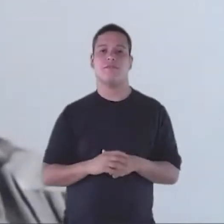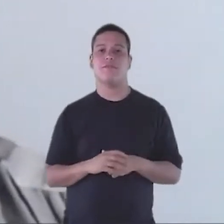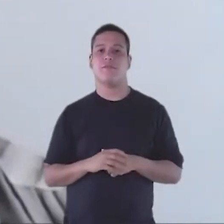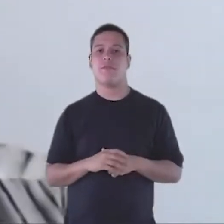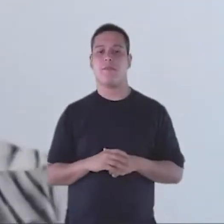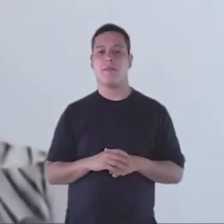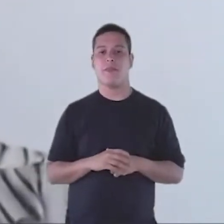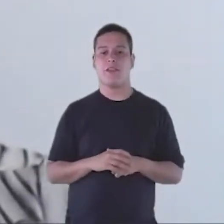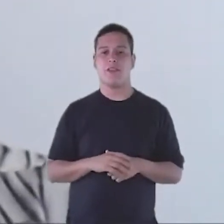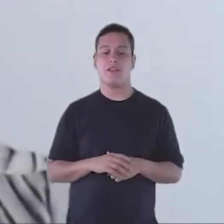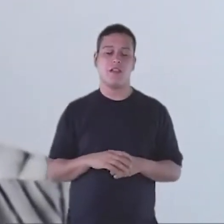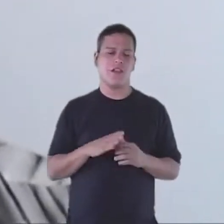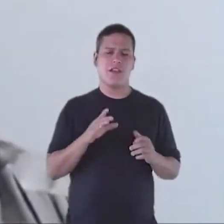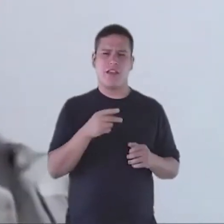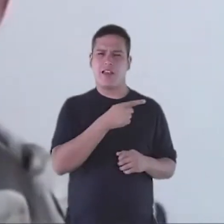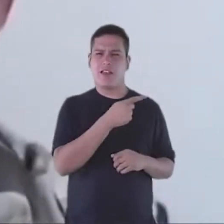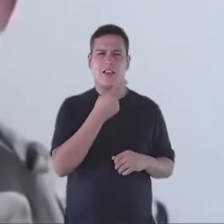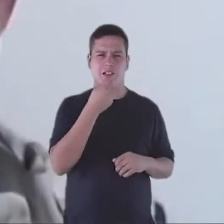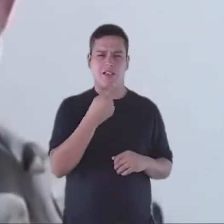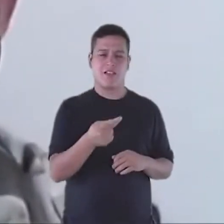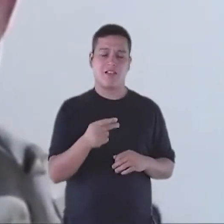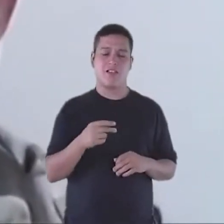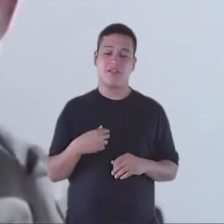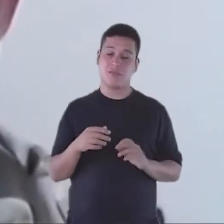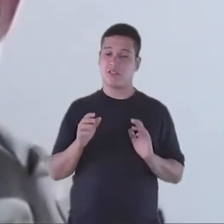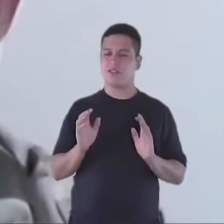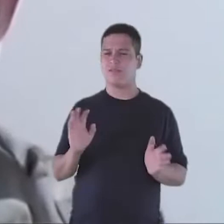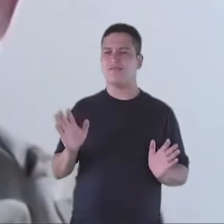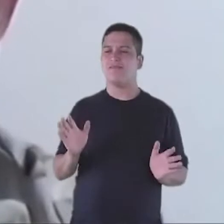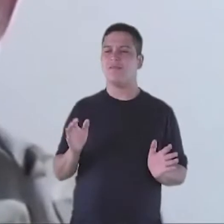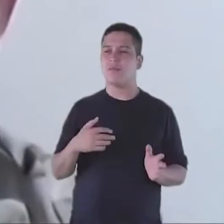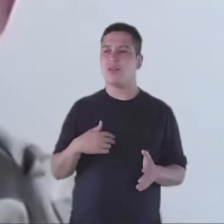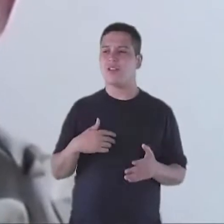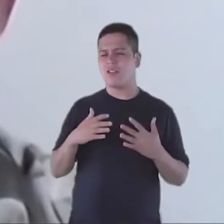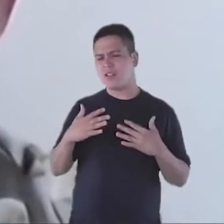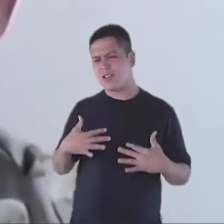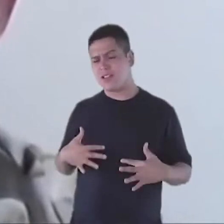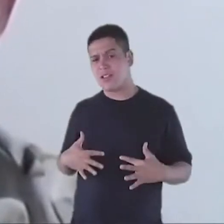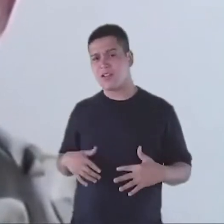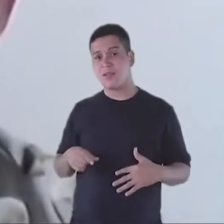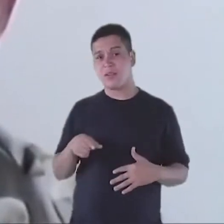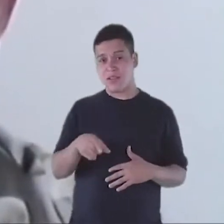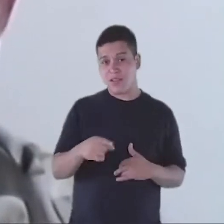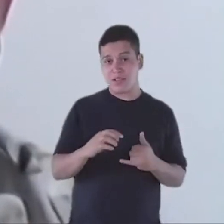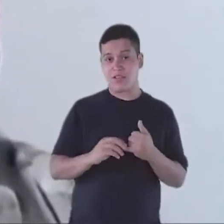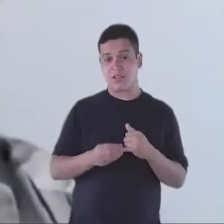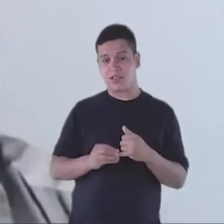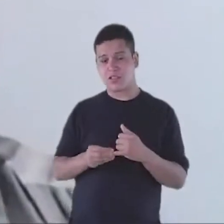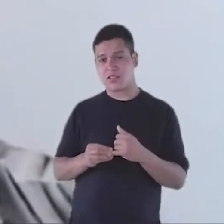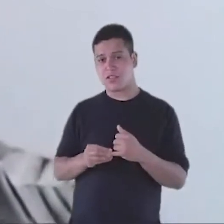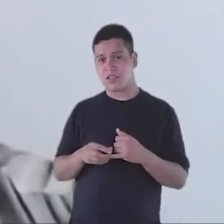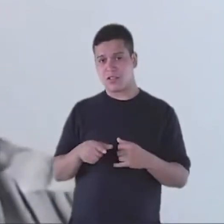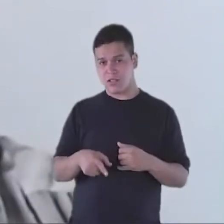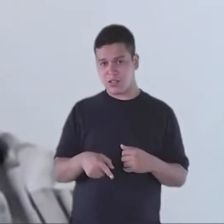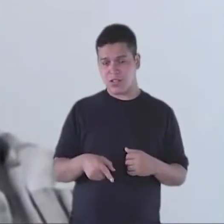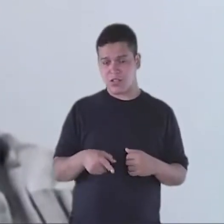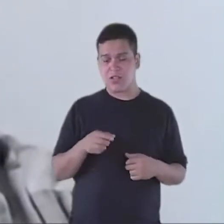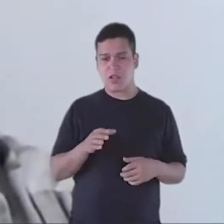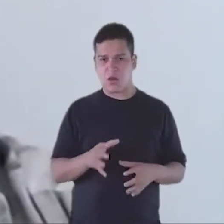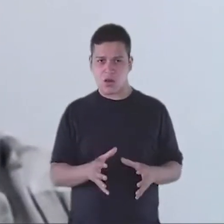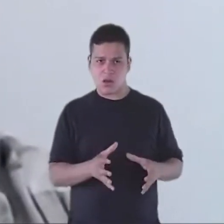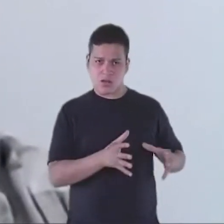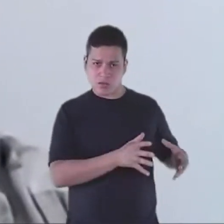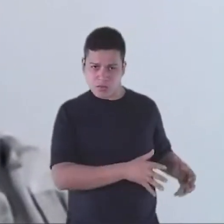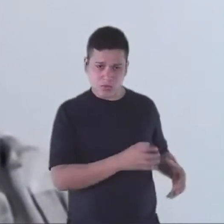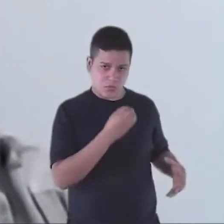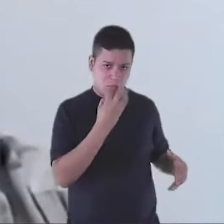Ela me dizia: ah, aqui esses feijões são para a panela, e esses